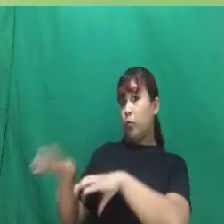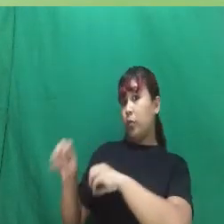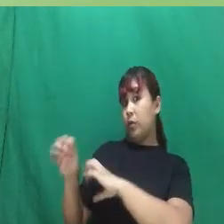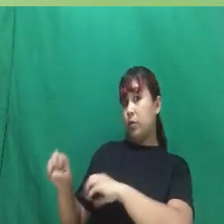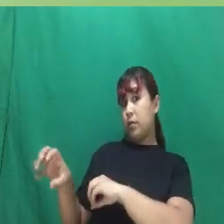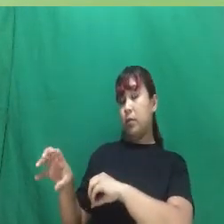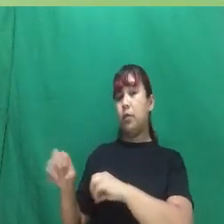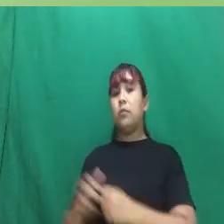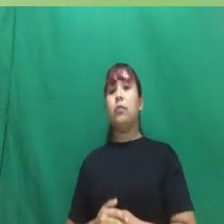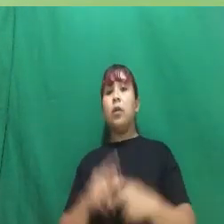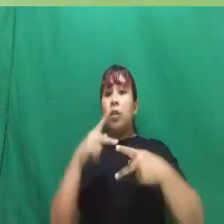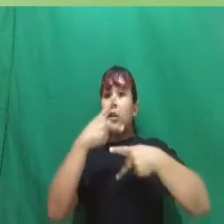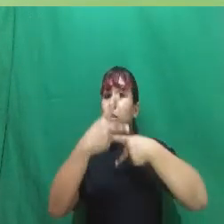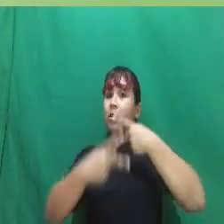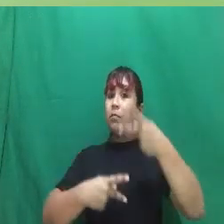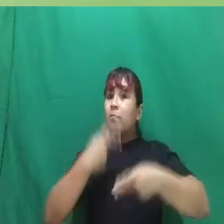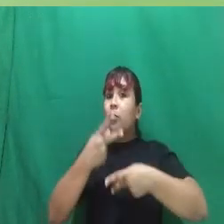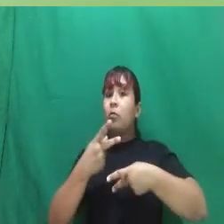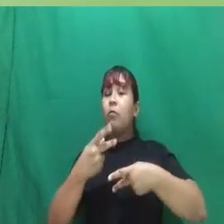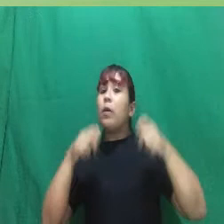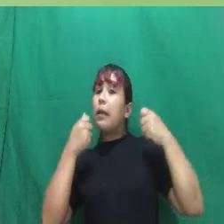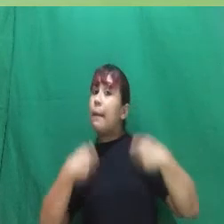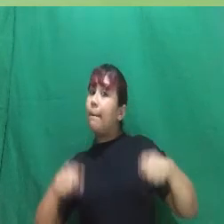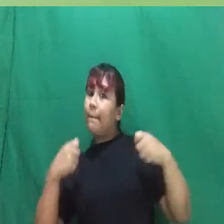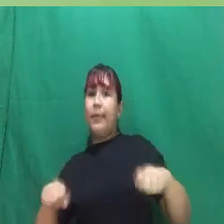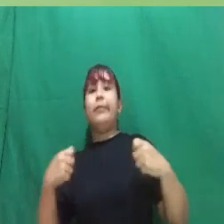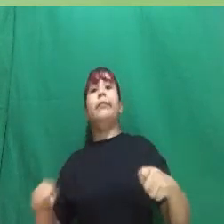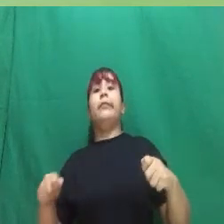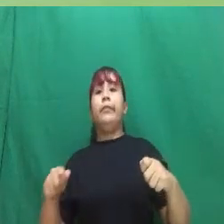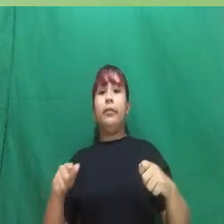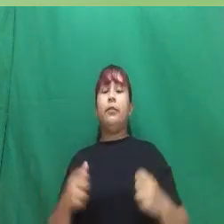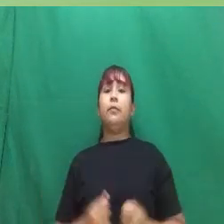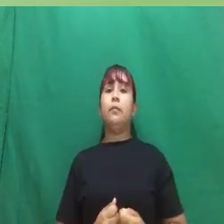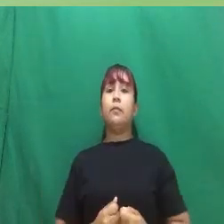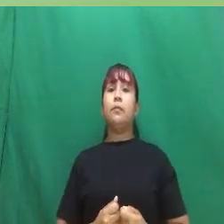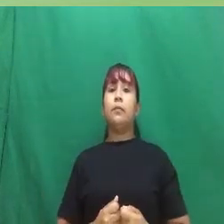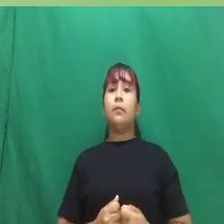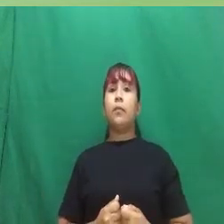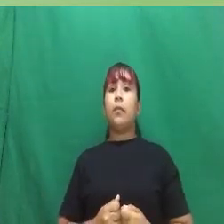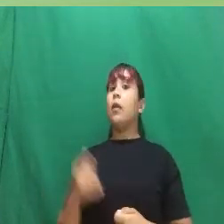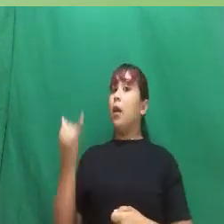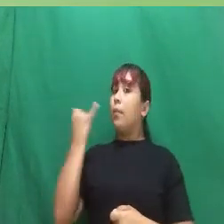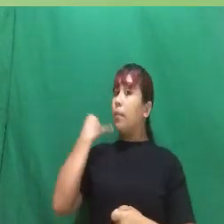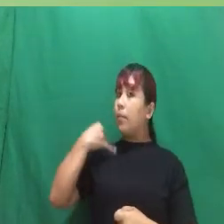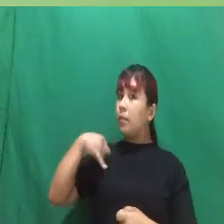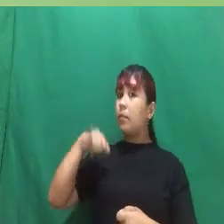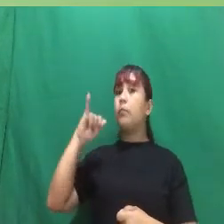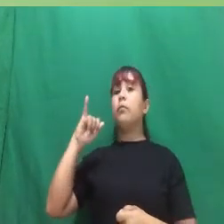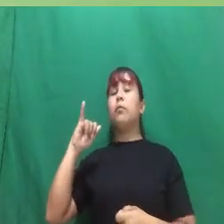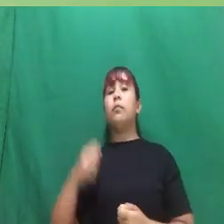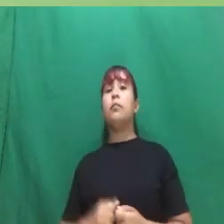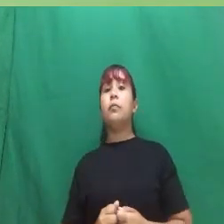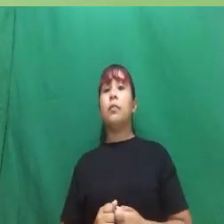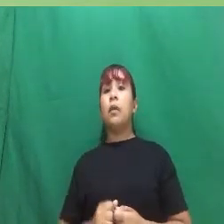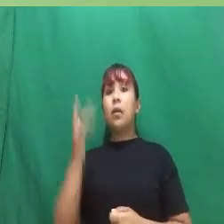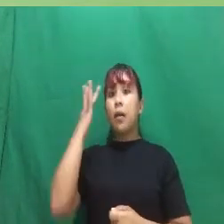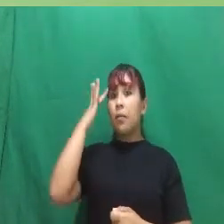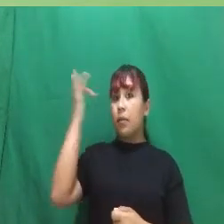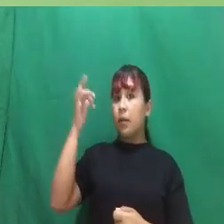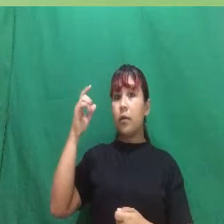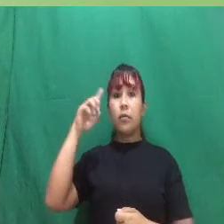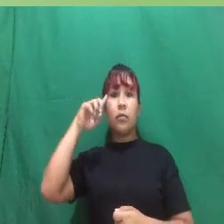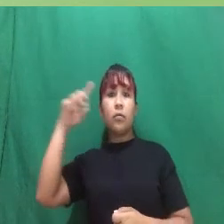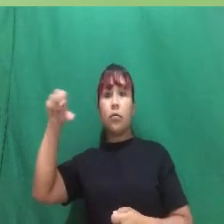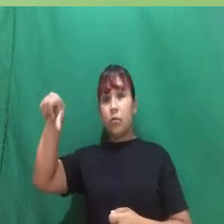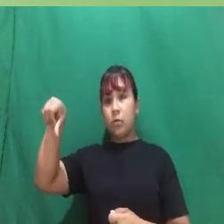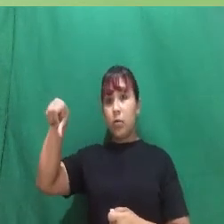movimento sociais estão unidas em defesa da vida, em defesa do SUS.